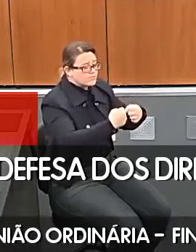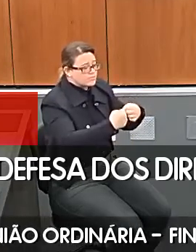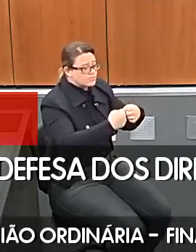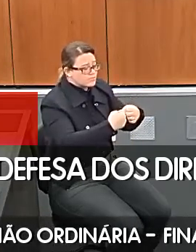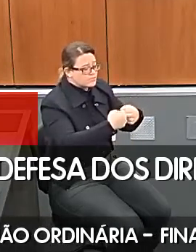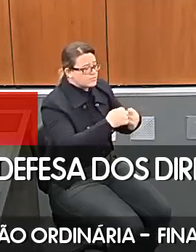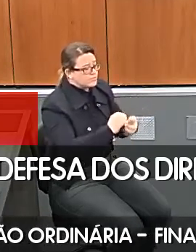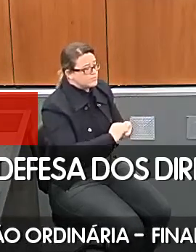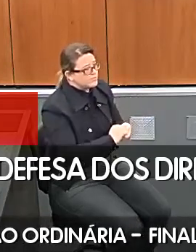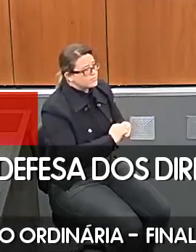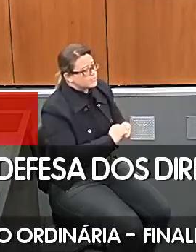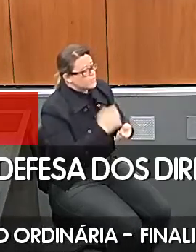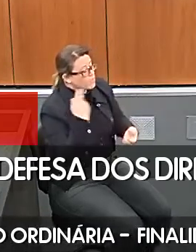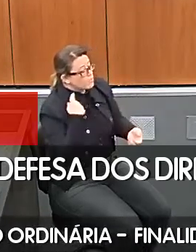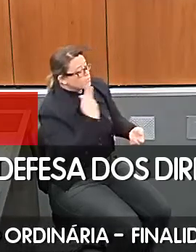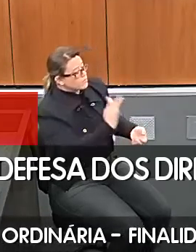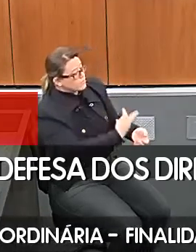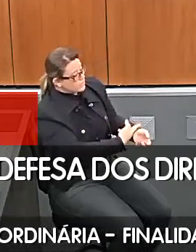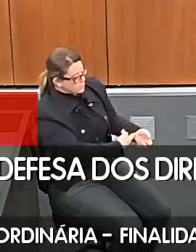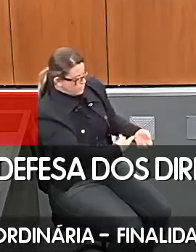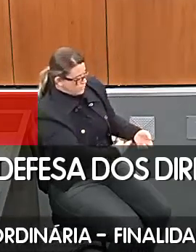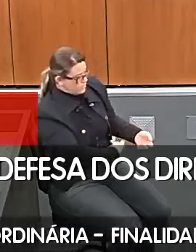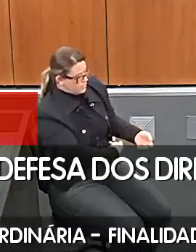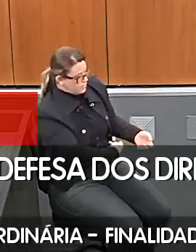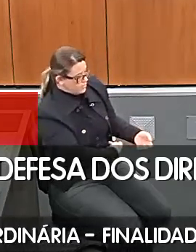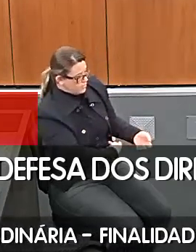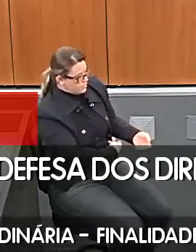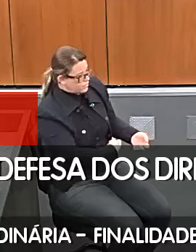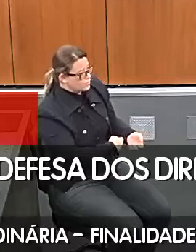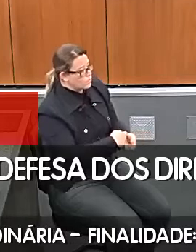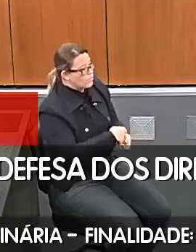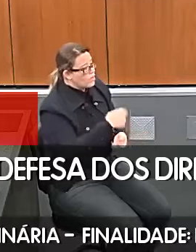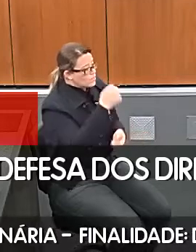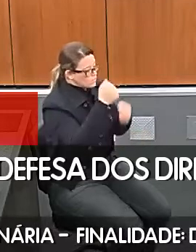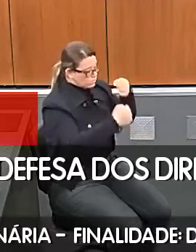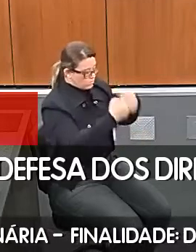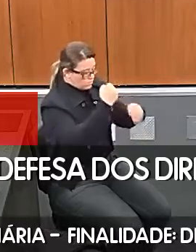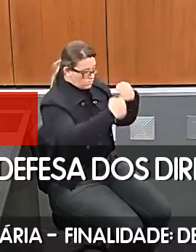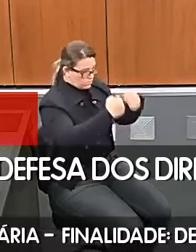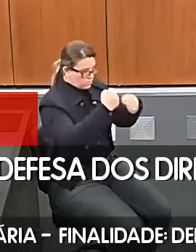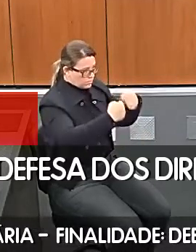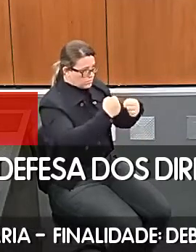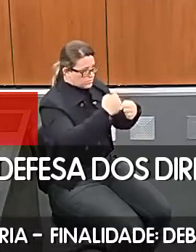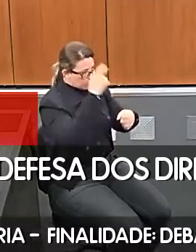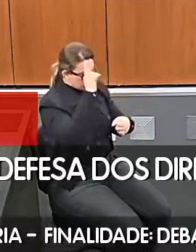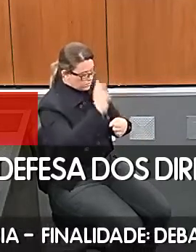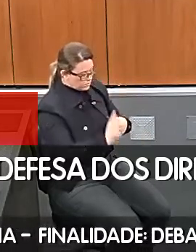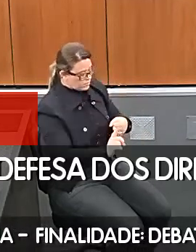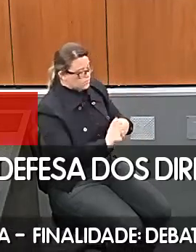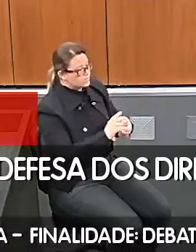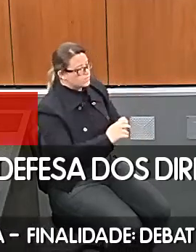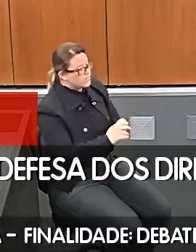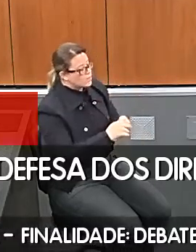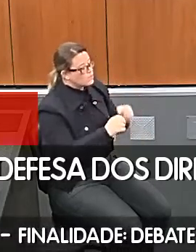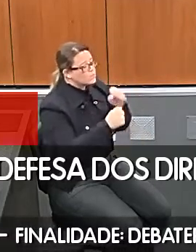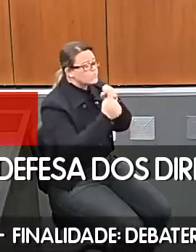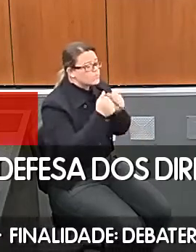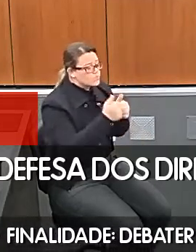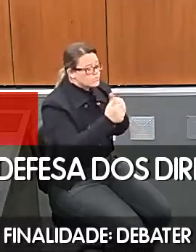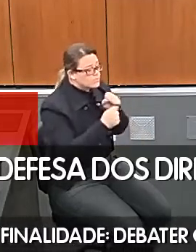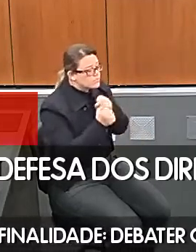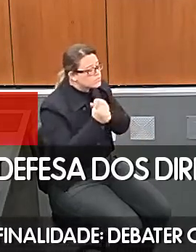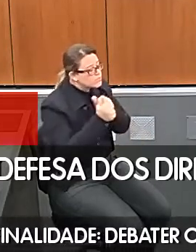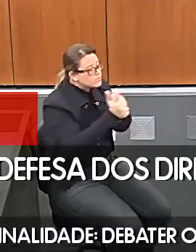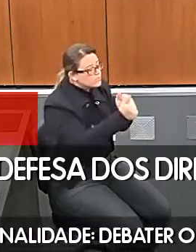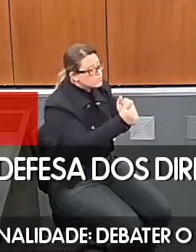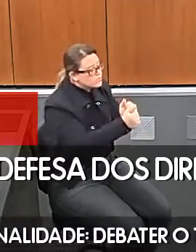como presidente, presidente do DETRAN. E ele nos assessorou nesse aspecto com muita